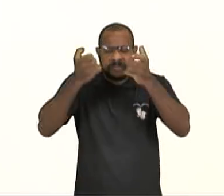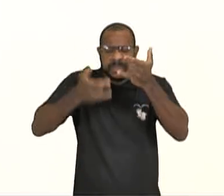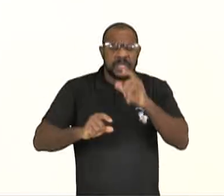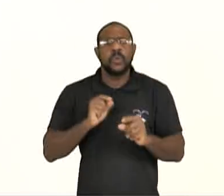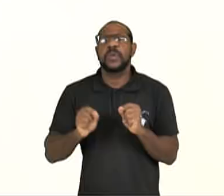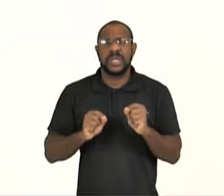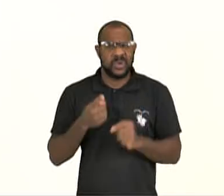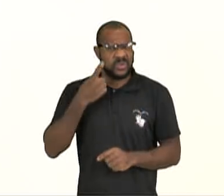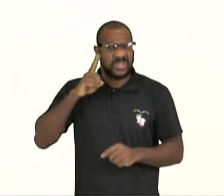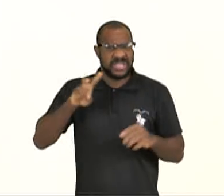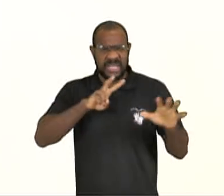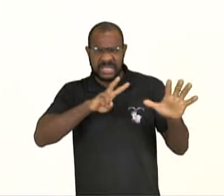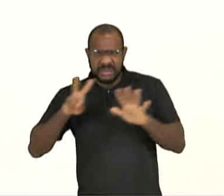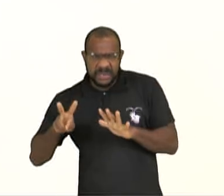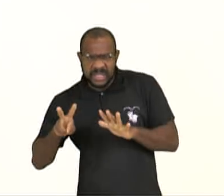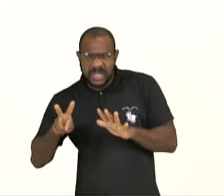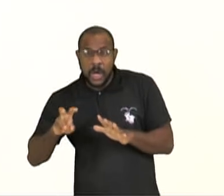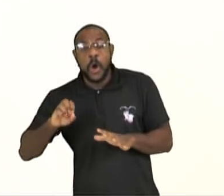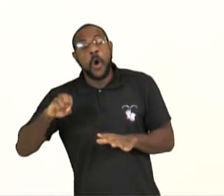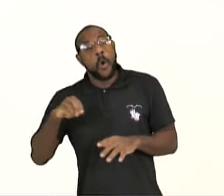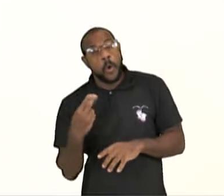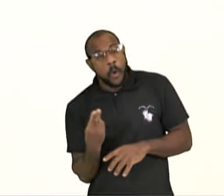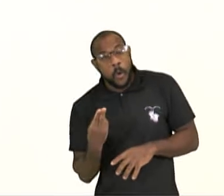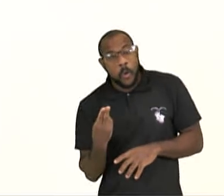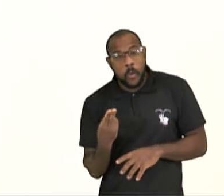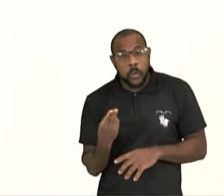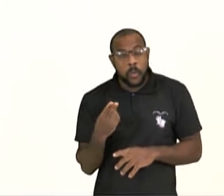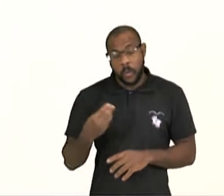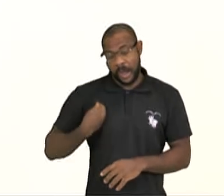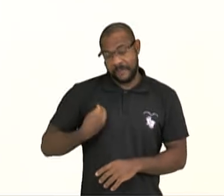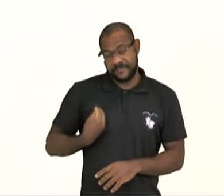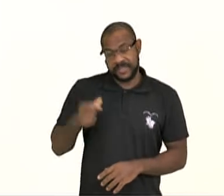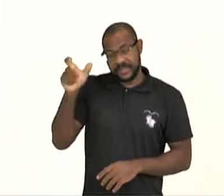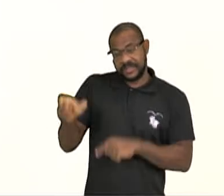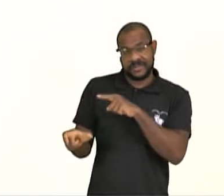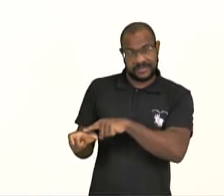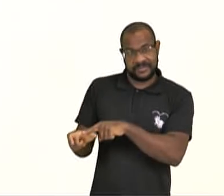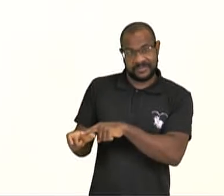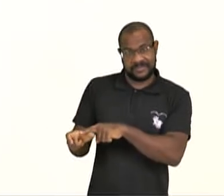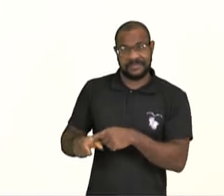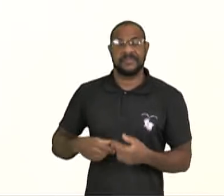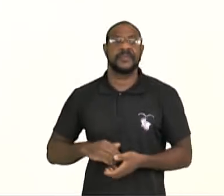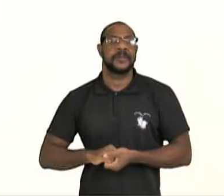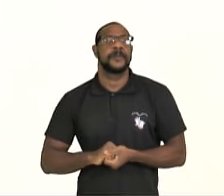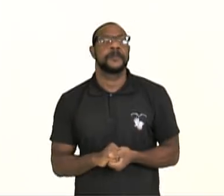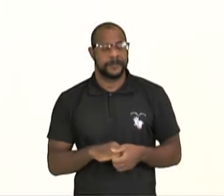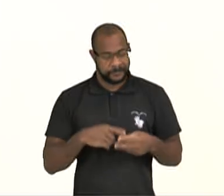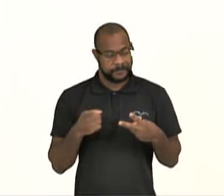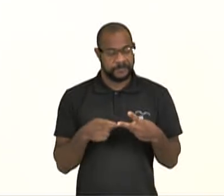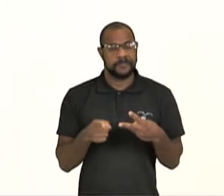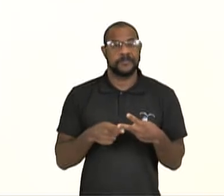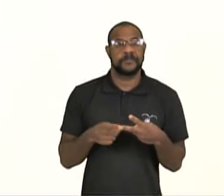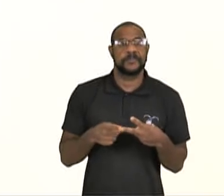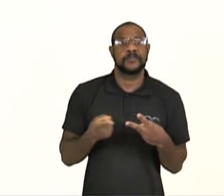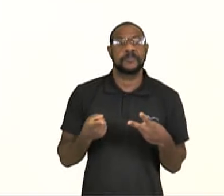dias da semana ou está falando sobre a rotina de Mike? Letra B. O que Mike faz